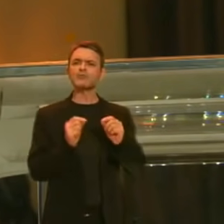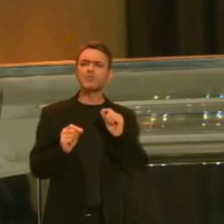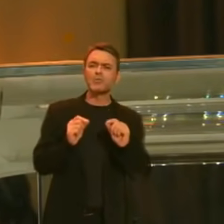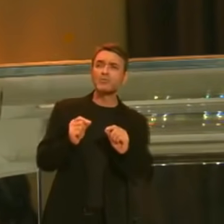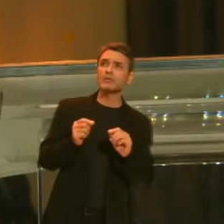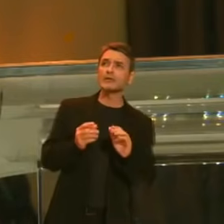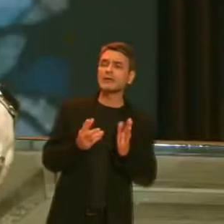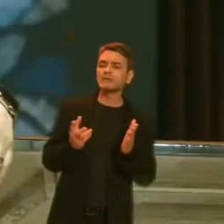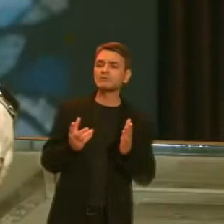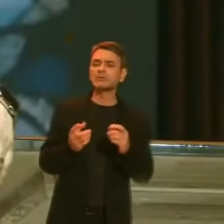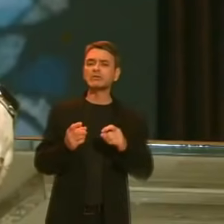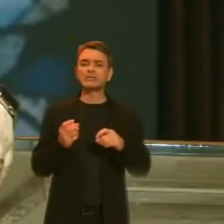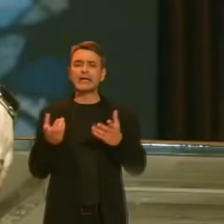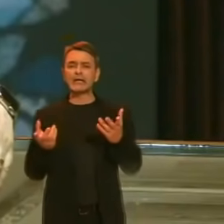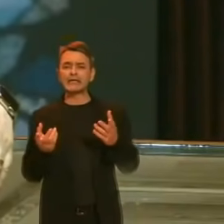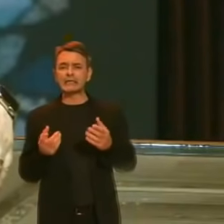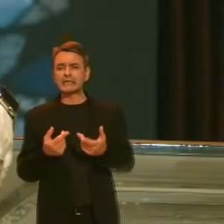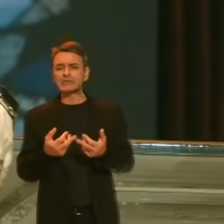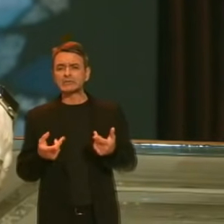questão homossexual.